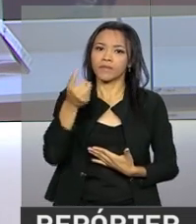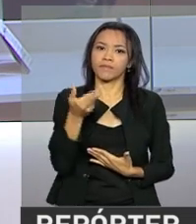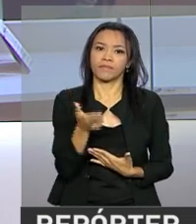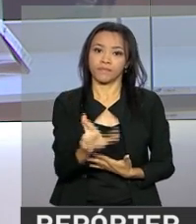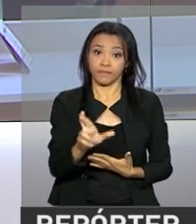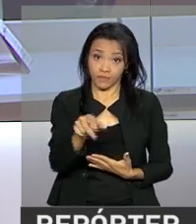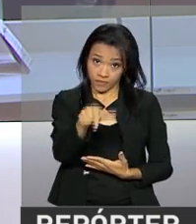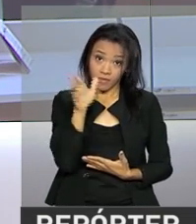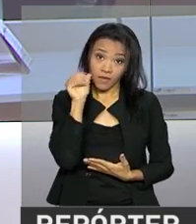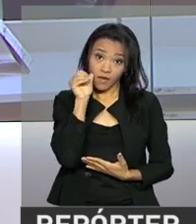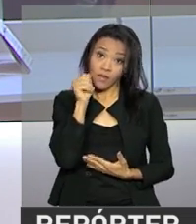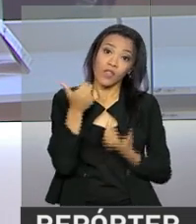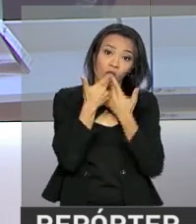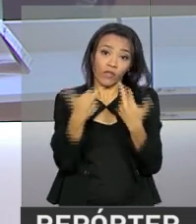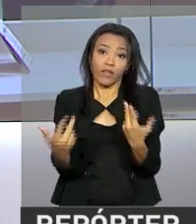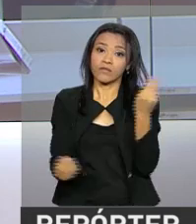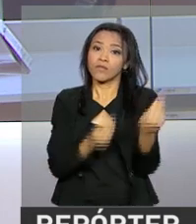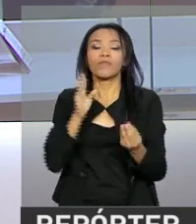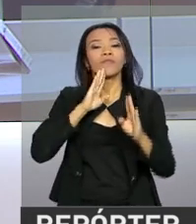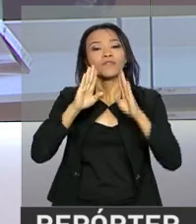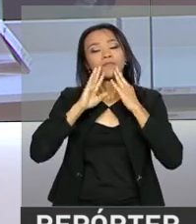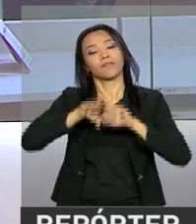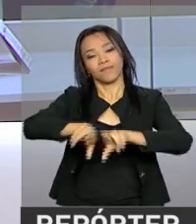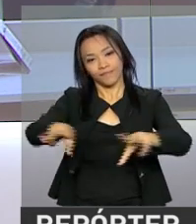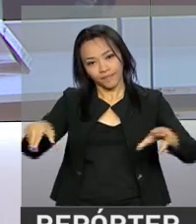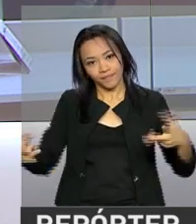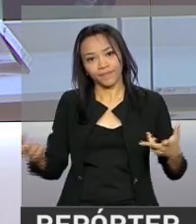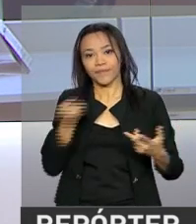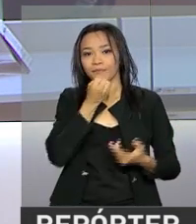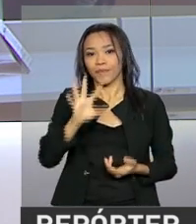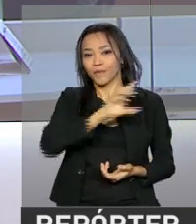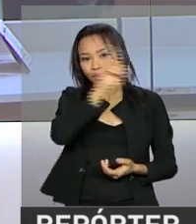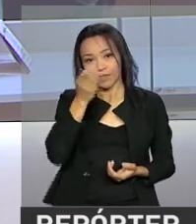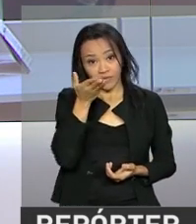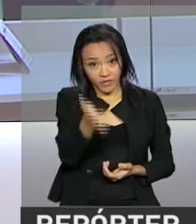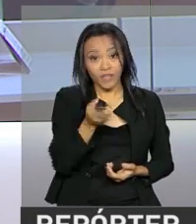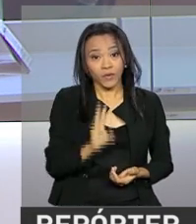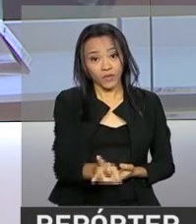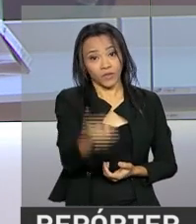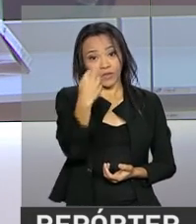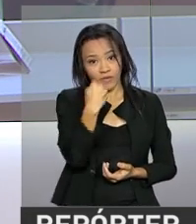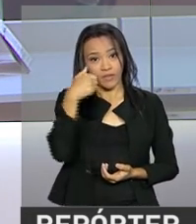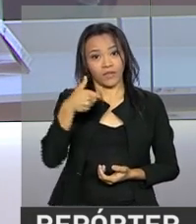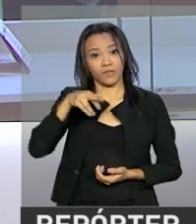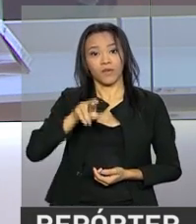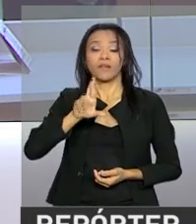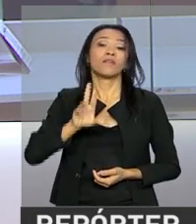NBR. Acompanhe também as novidades em nossas redes sociais. Um bom dia para você e continue